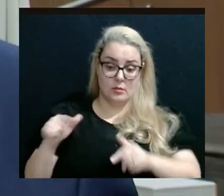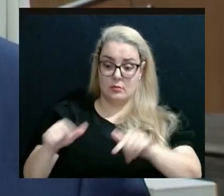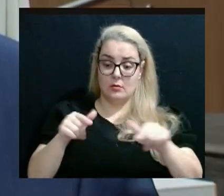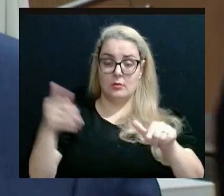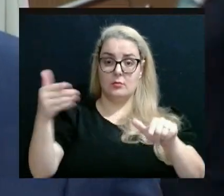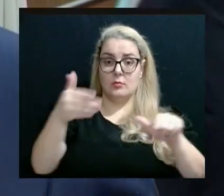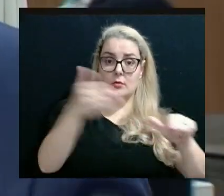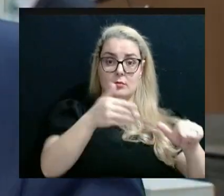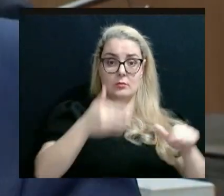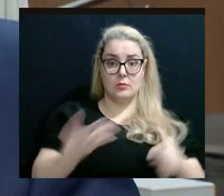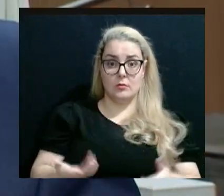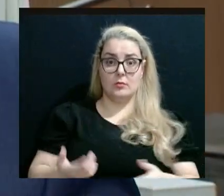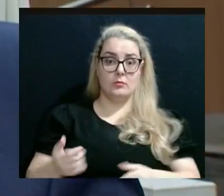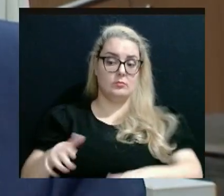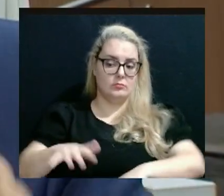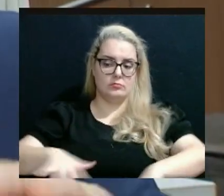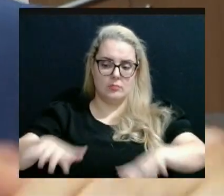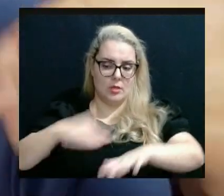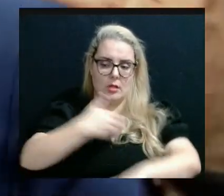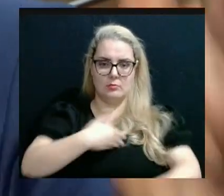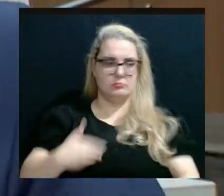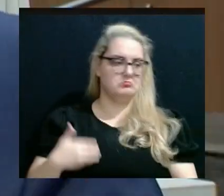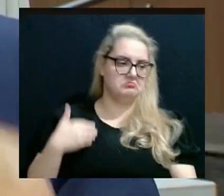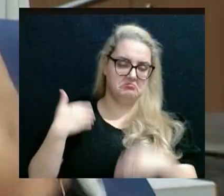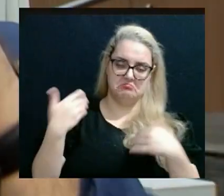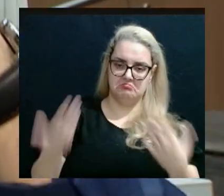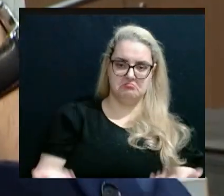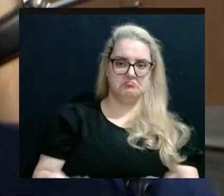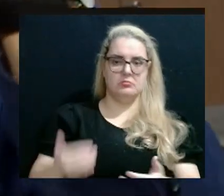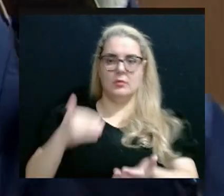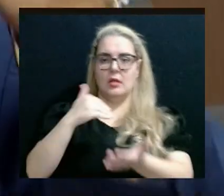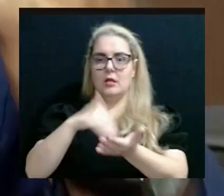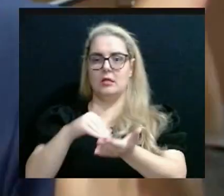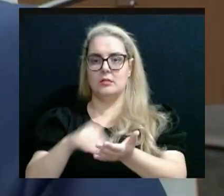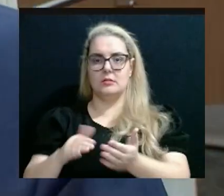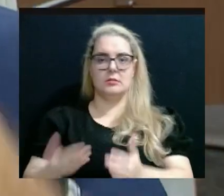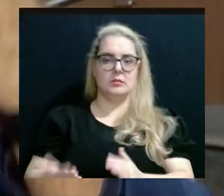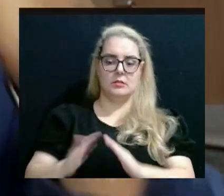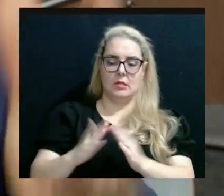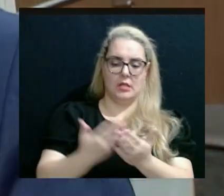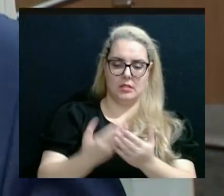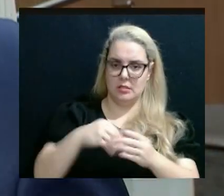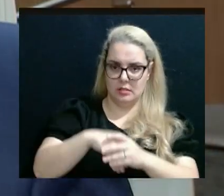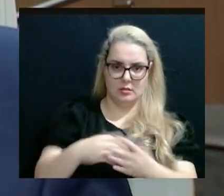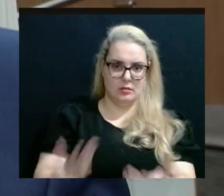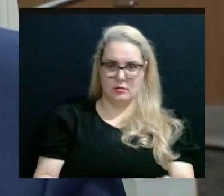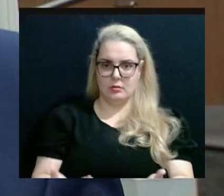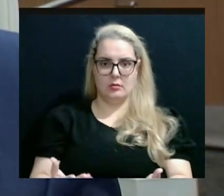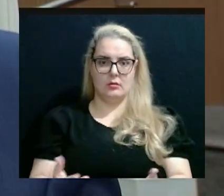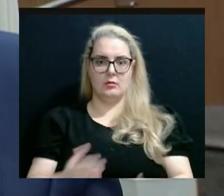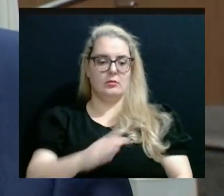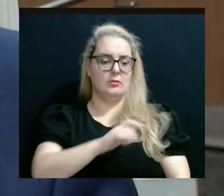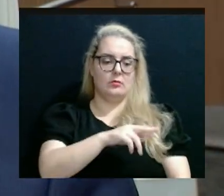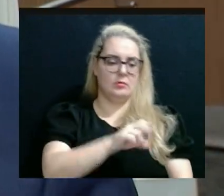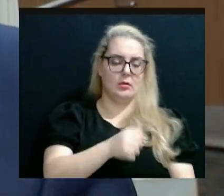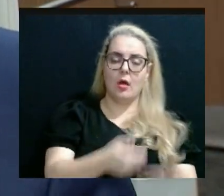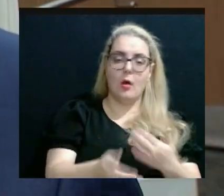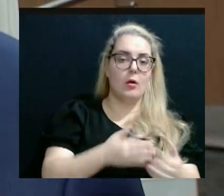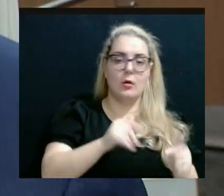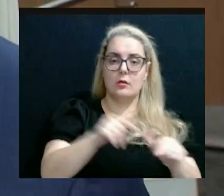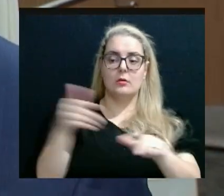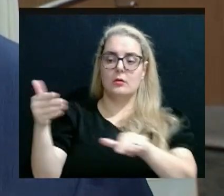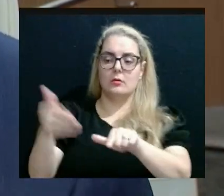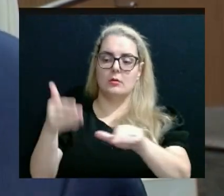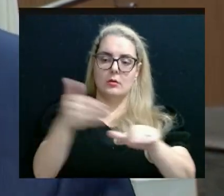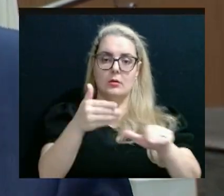no setor público, seja ele lá numa secretaria de escola, no CRAS, onde a gente vai, a